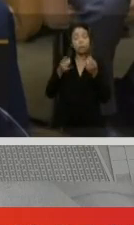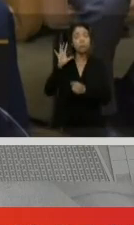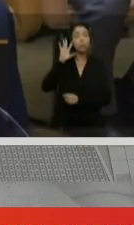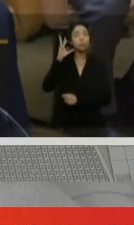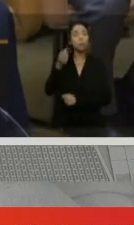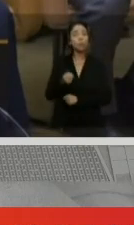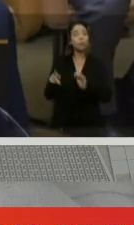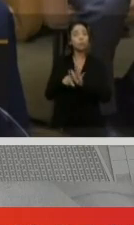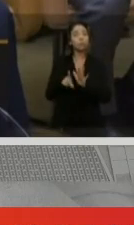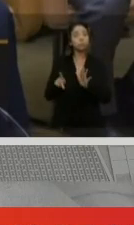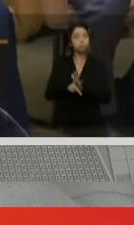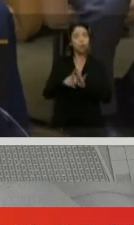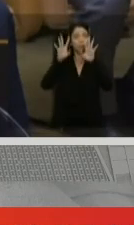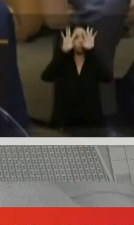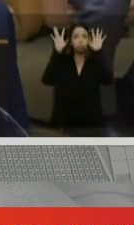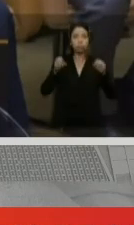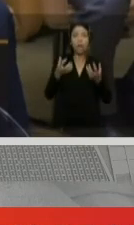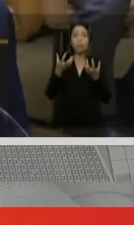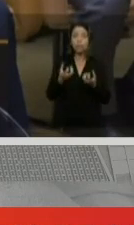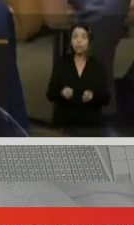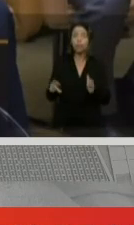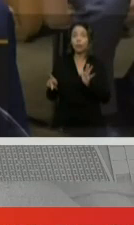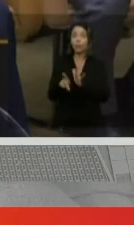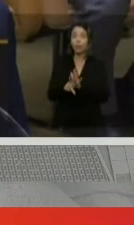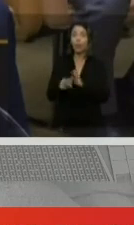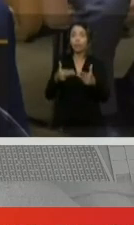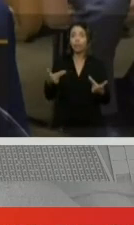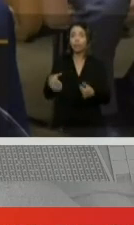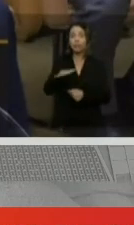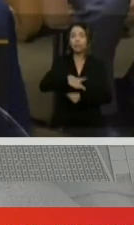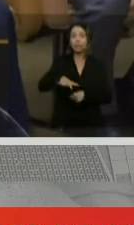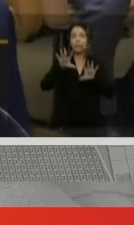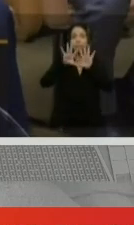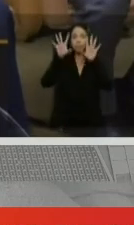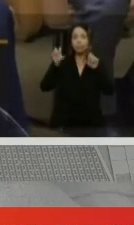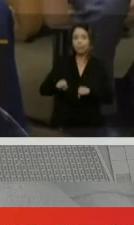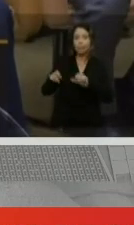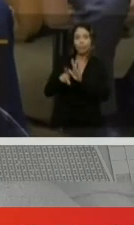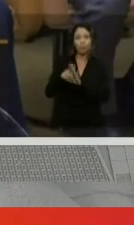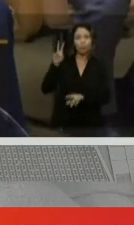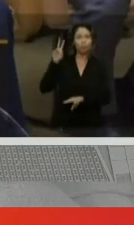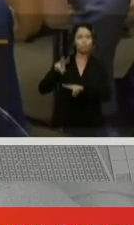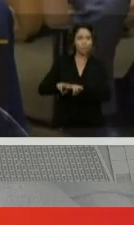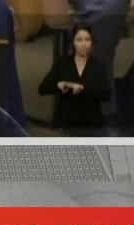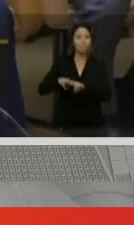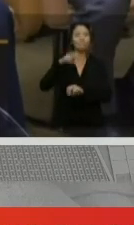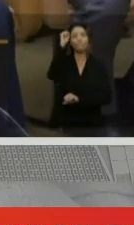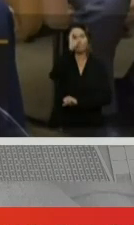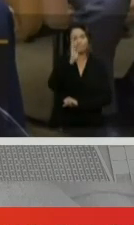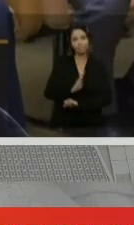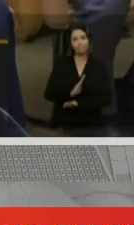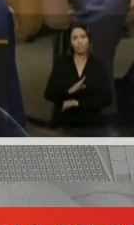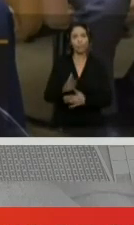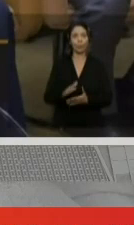inimigos e orem por aqueles que os perseguem. Está em Mateus capítulo 5, versículo 43. Muito bem,